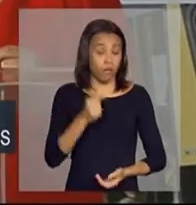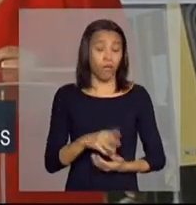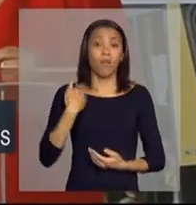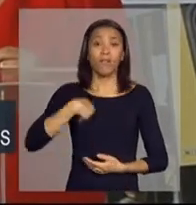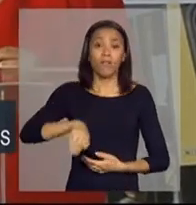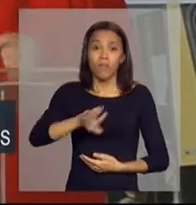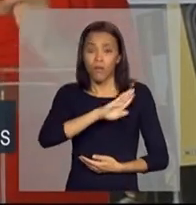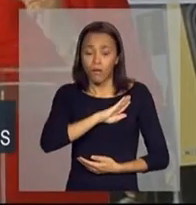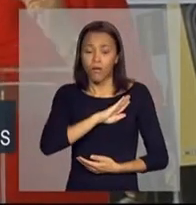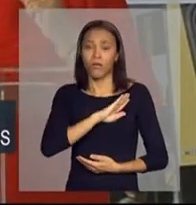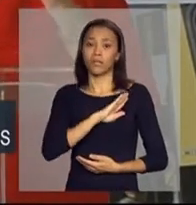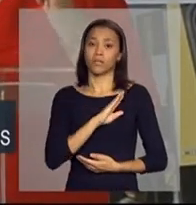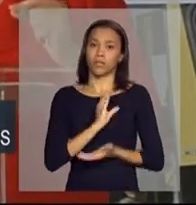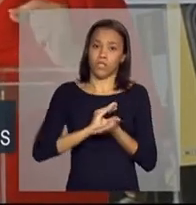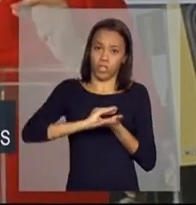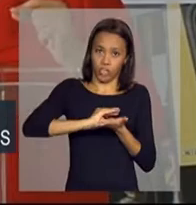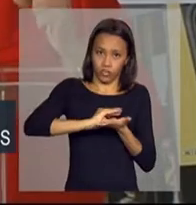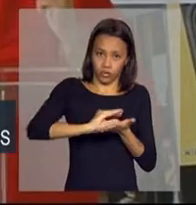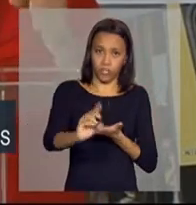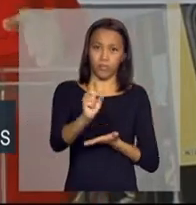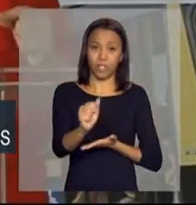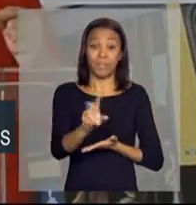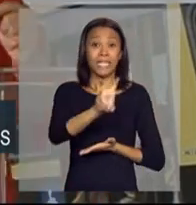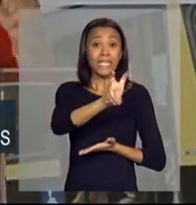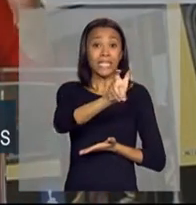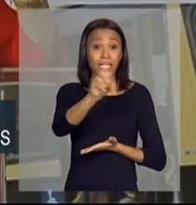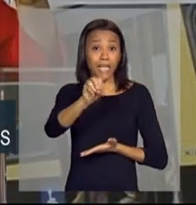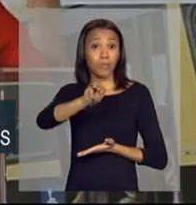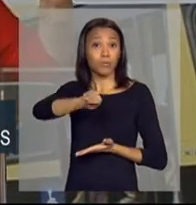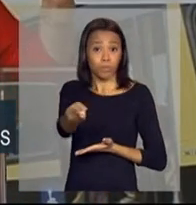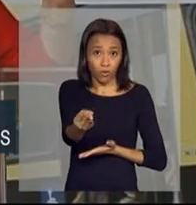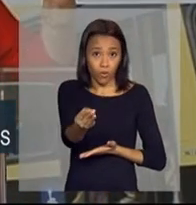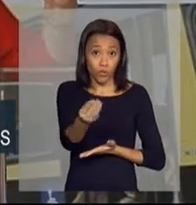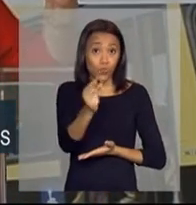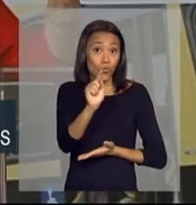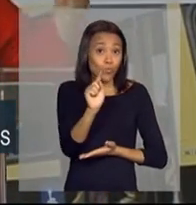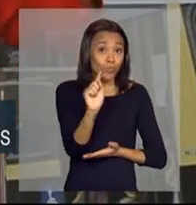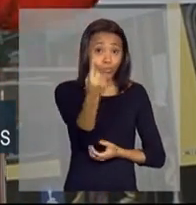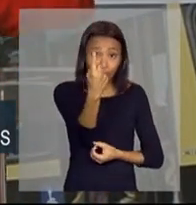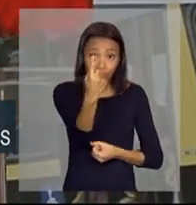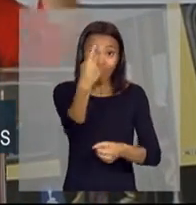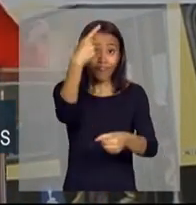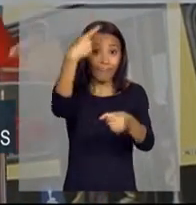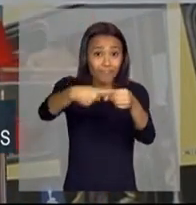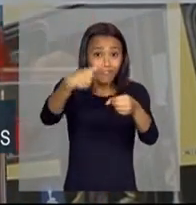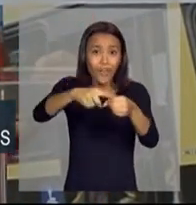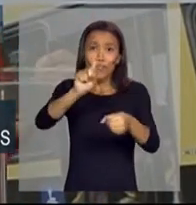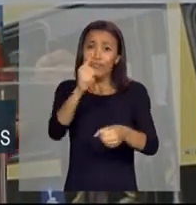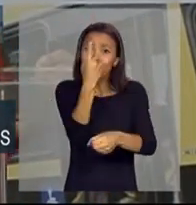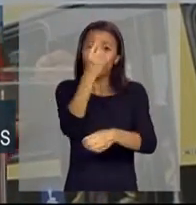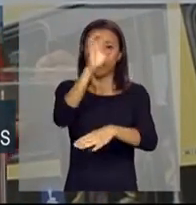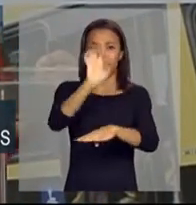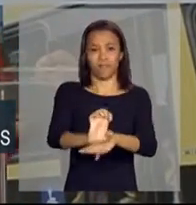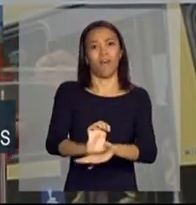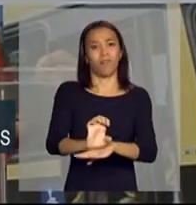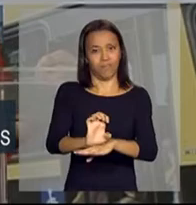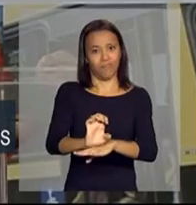nós investimos hoje 500 milhões num município, num estado da